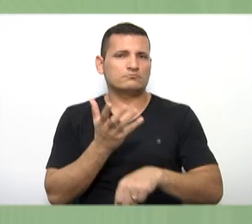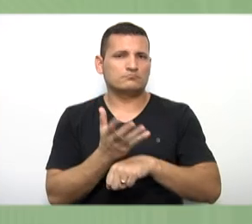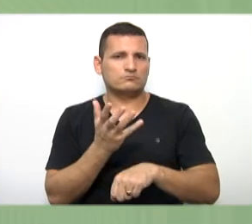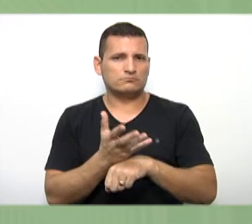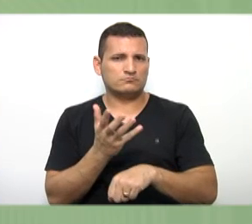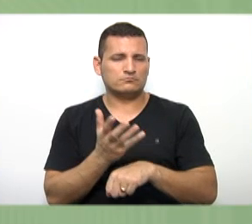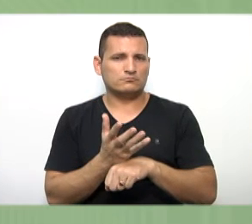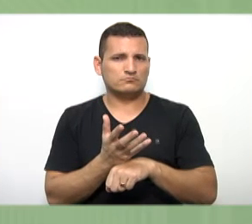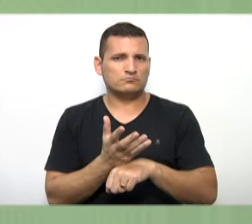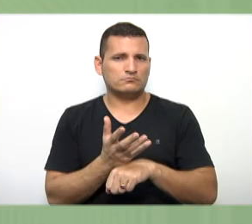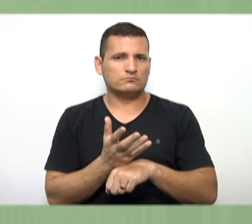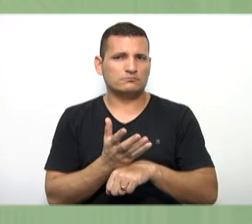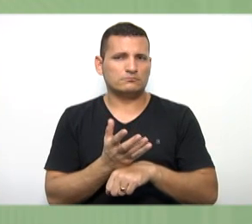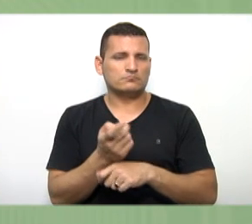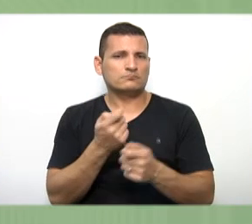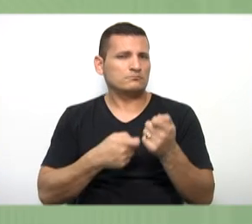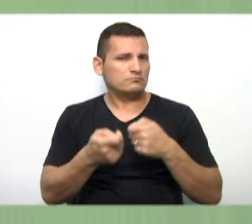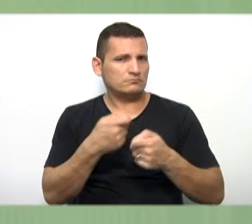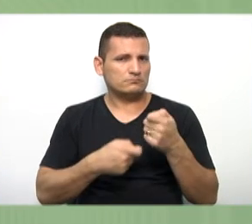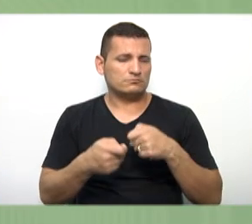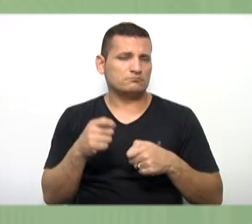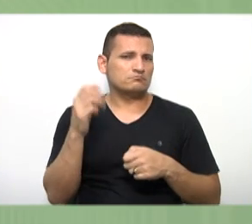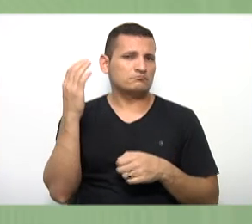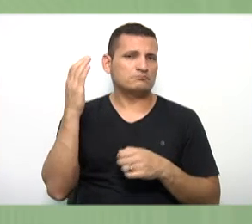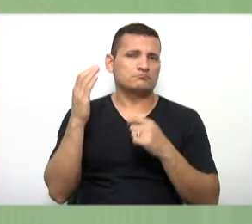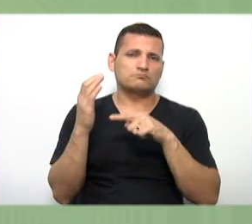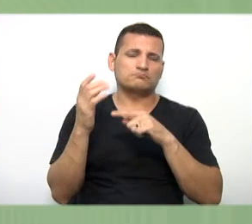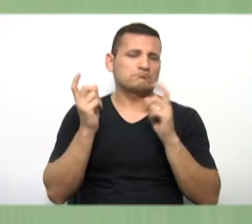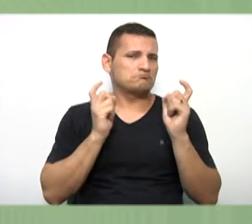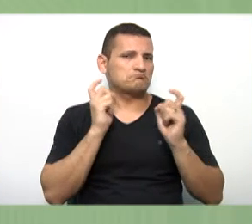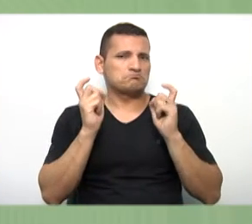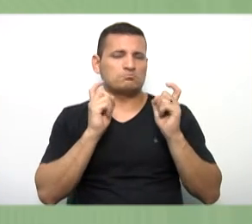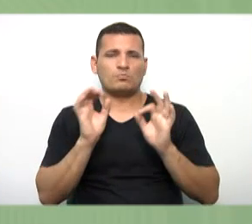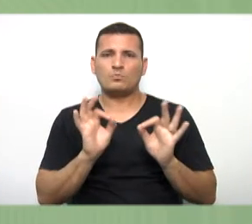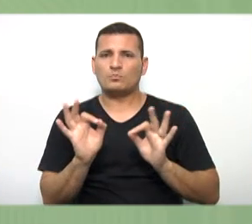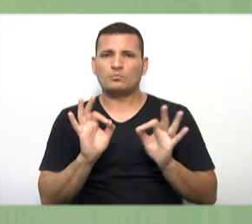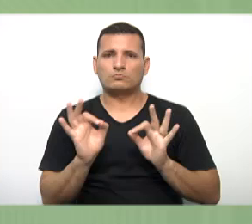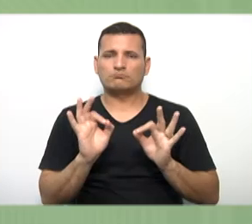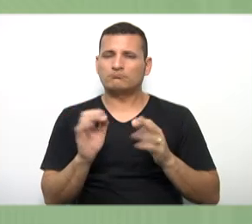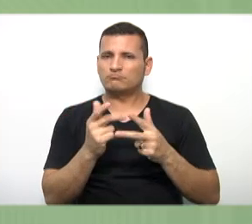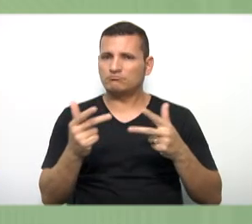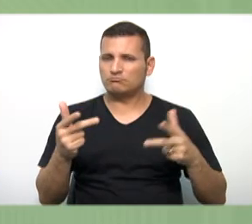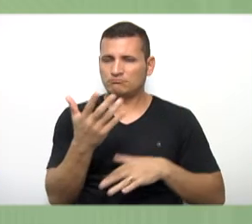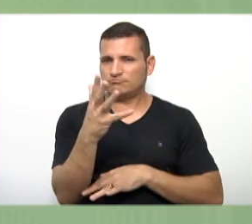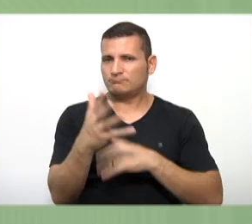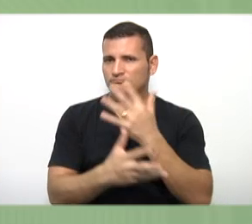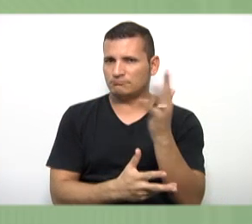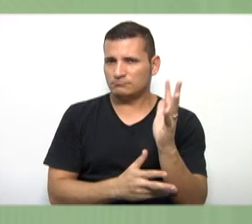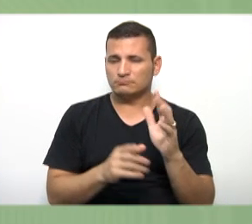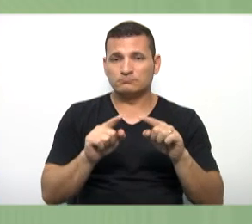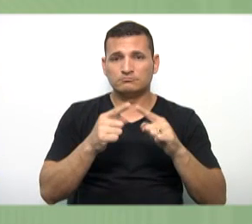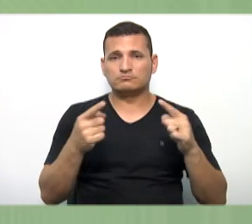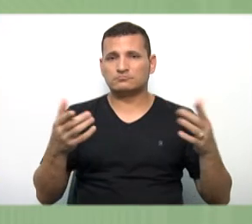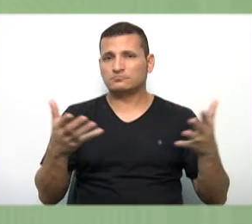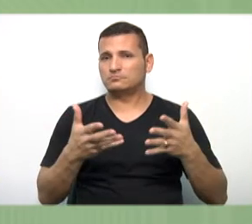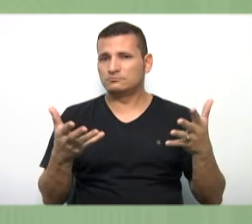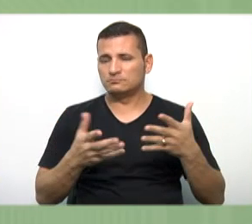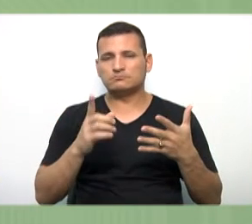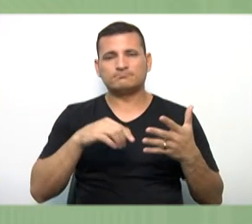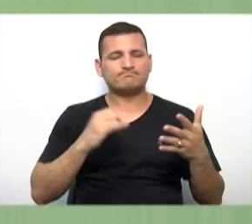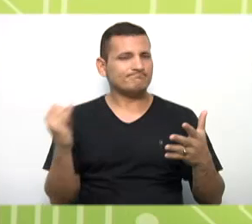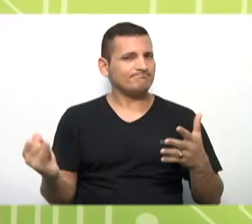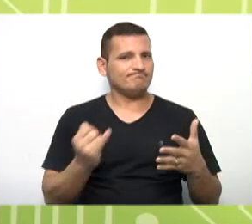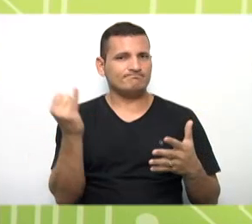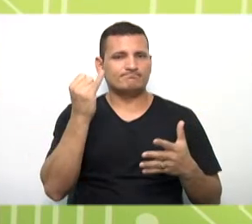que a administração como ciência não se preocupava tanto com essas questões ambientais, mas hoje é de extrema